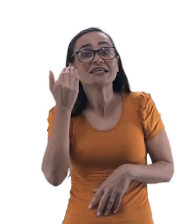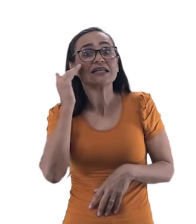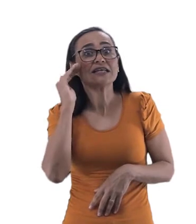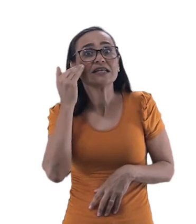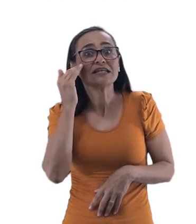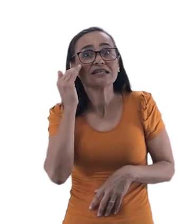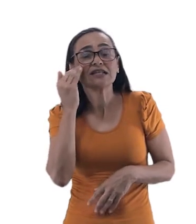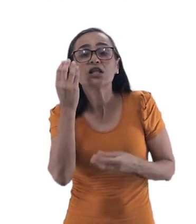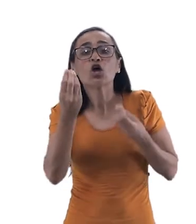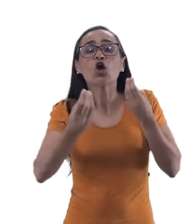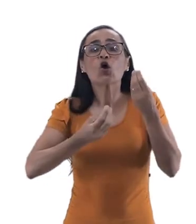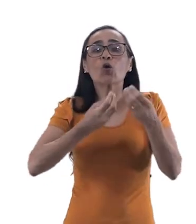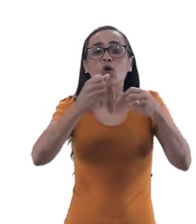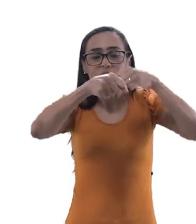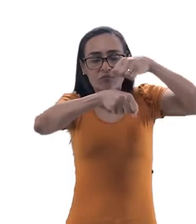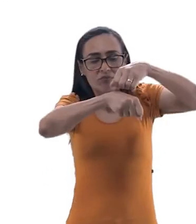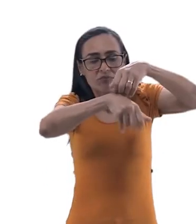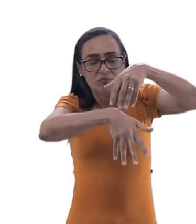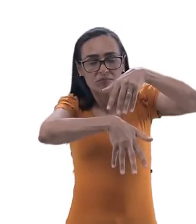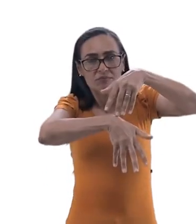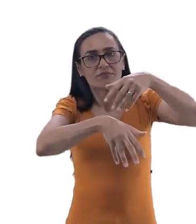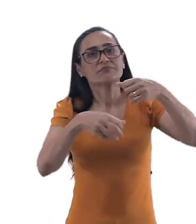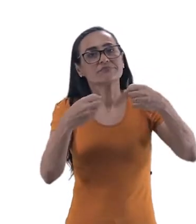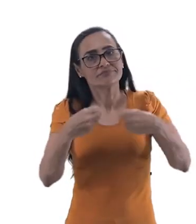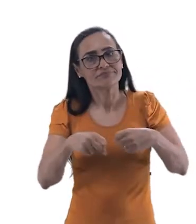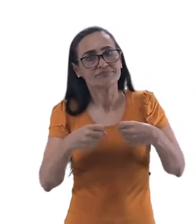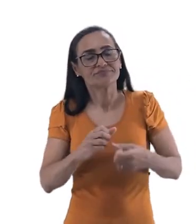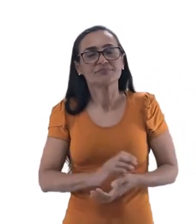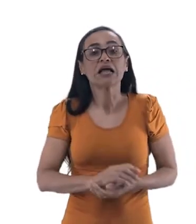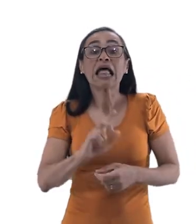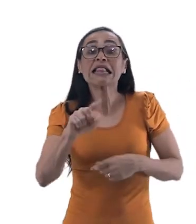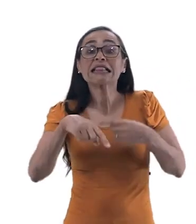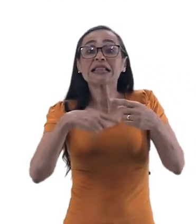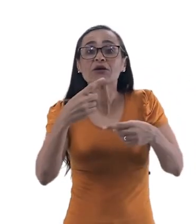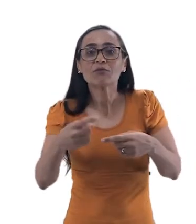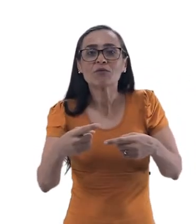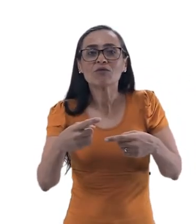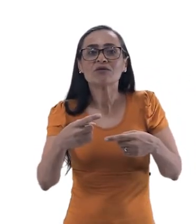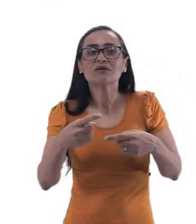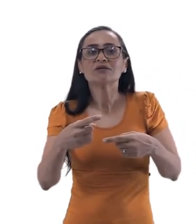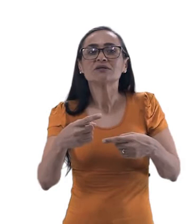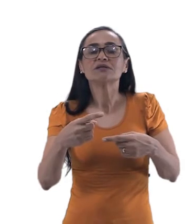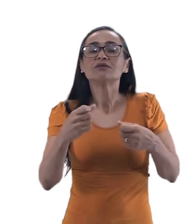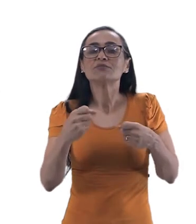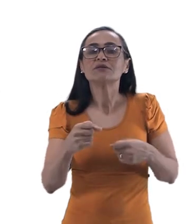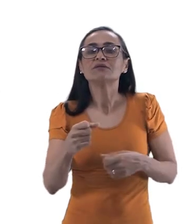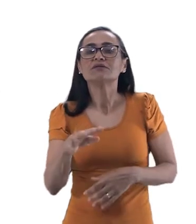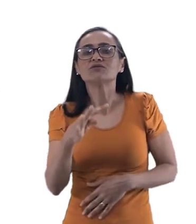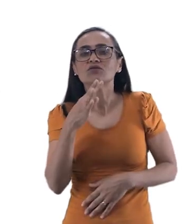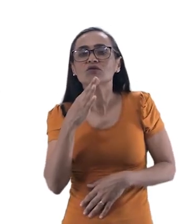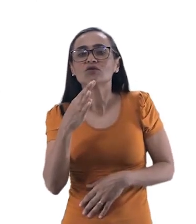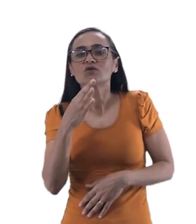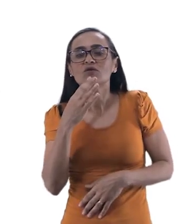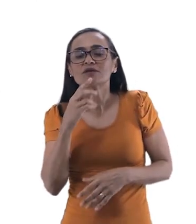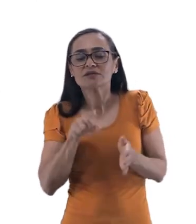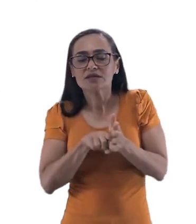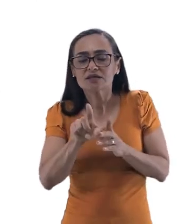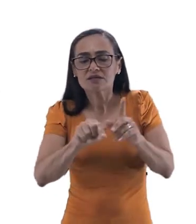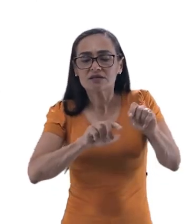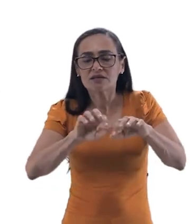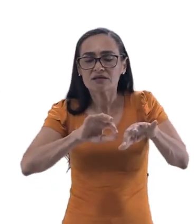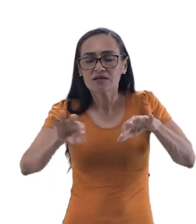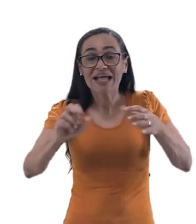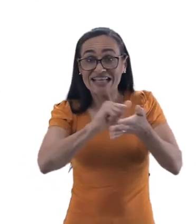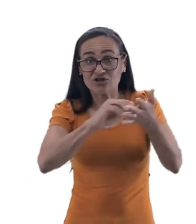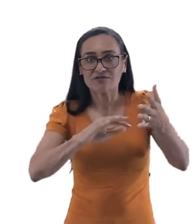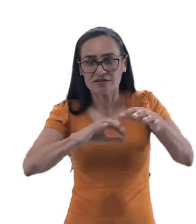Então eu preciso entender como é o organograma da empresa. Depois eu identifico e